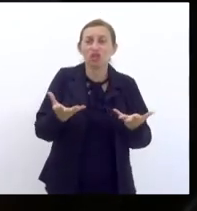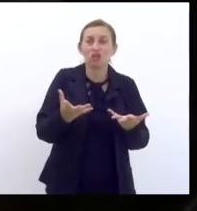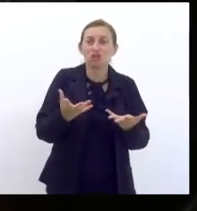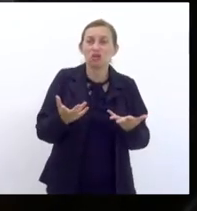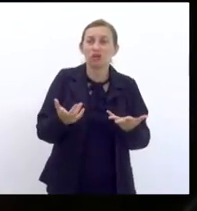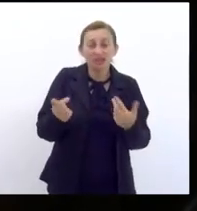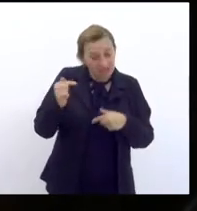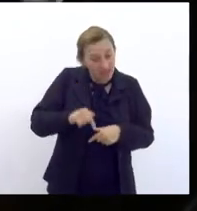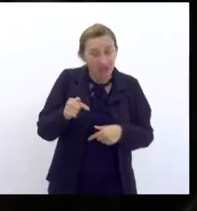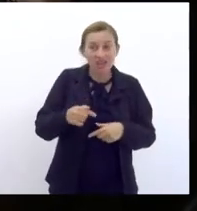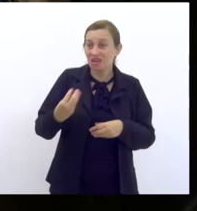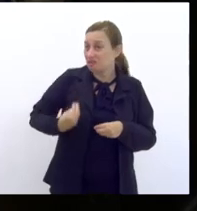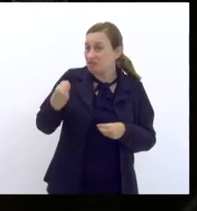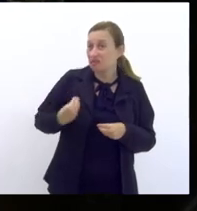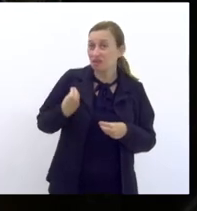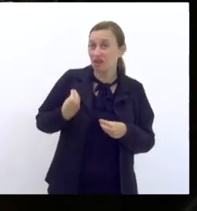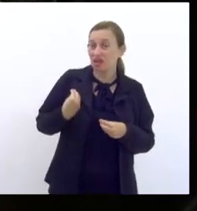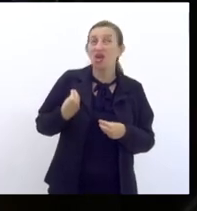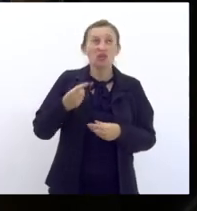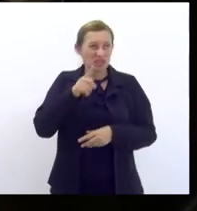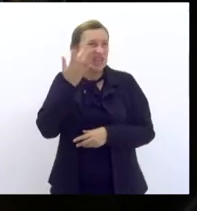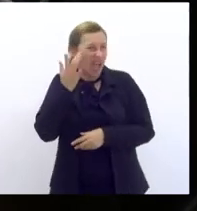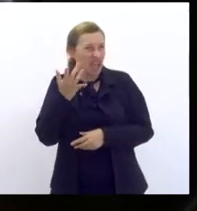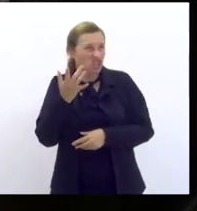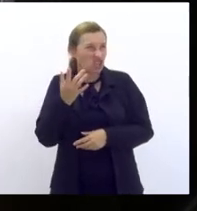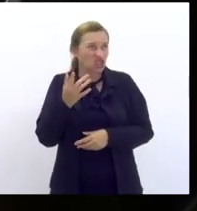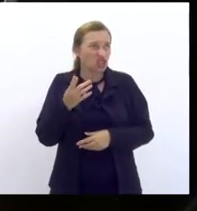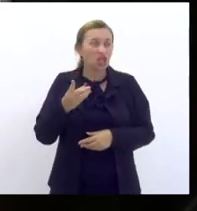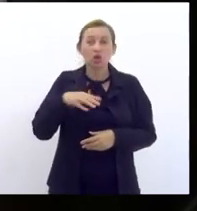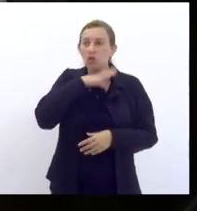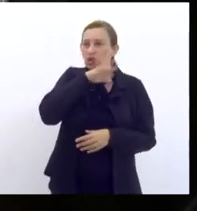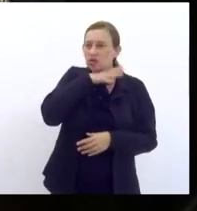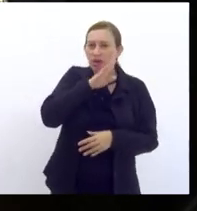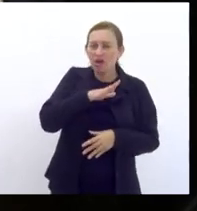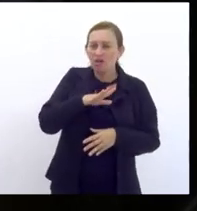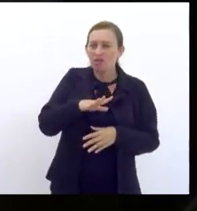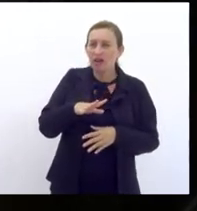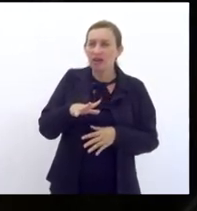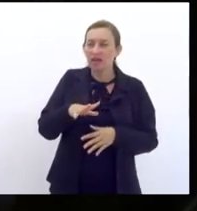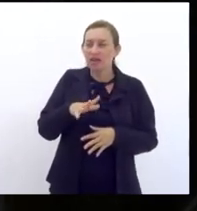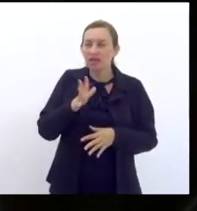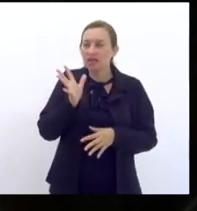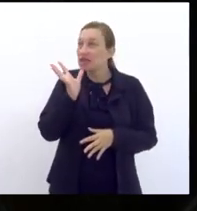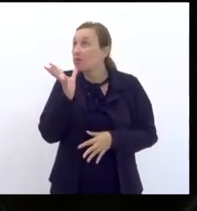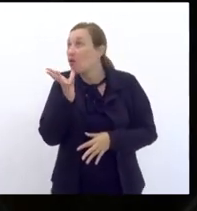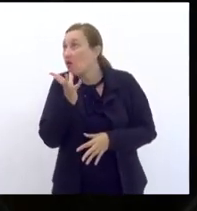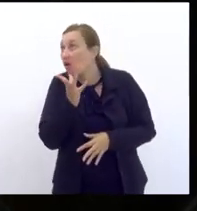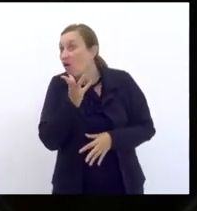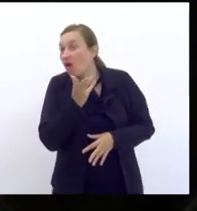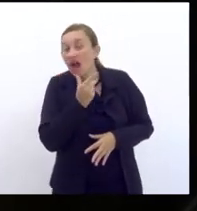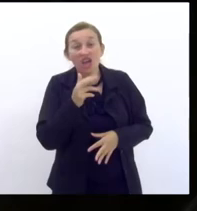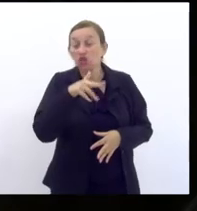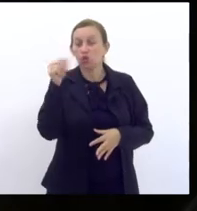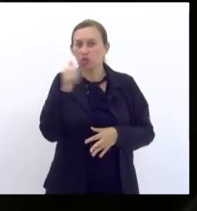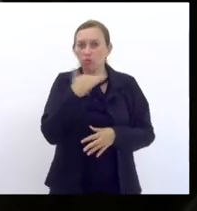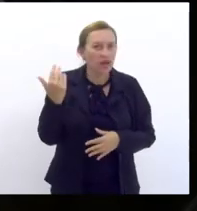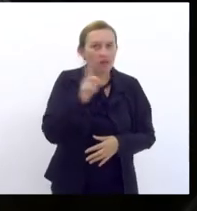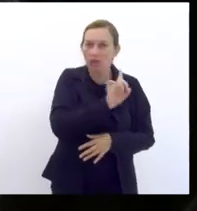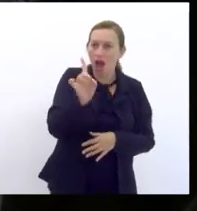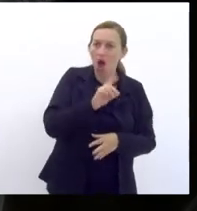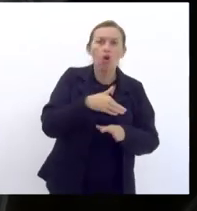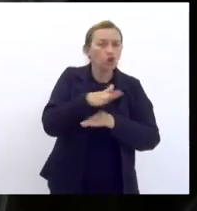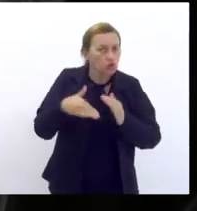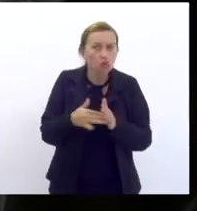ou a gente pensa que a gente vai durar a vida inteira aqui não somos todos companheiros de passagem tem que ser entendido assim todo mundo sofre